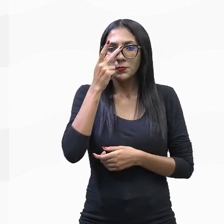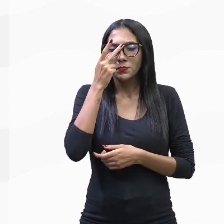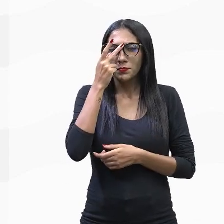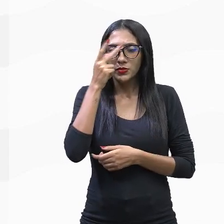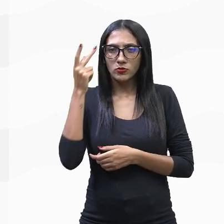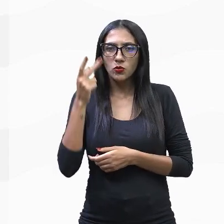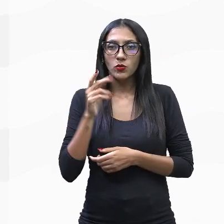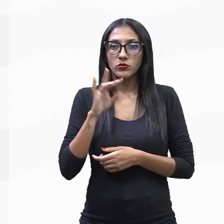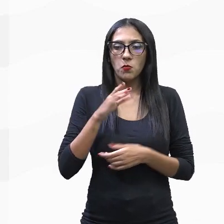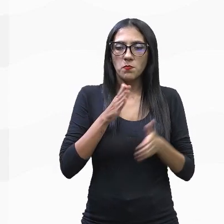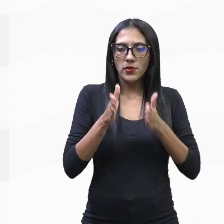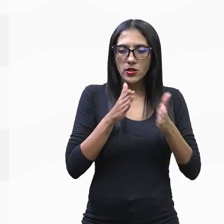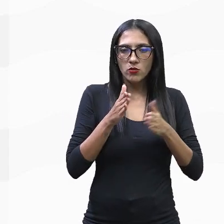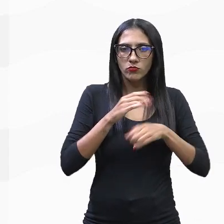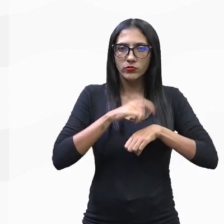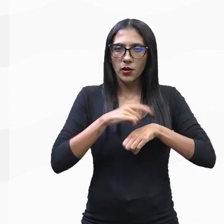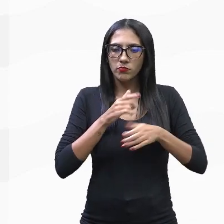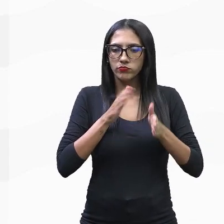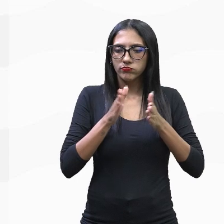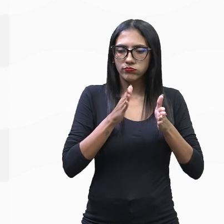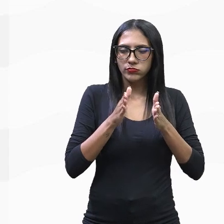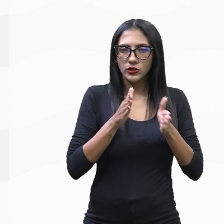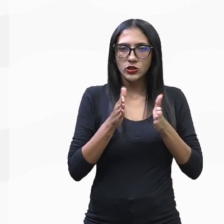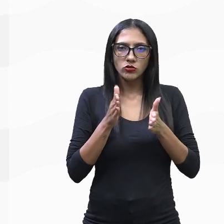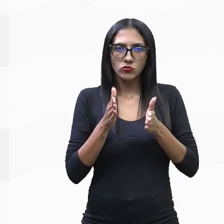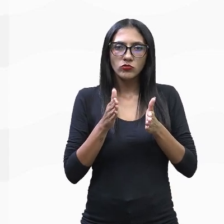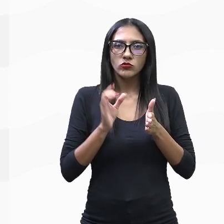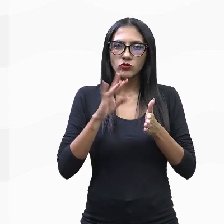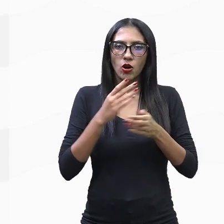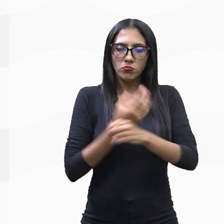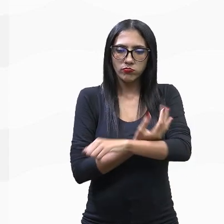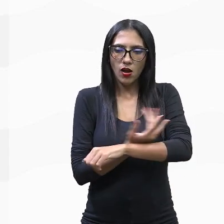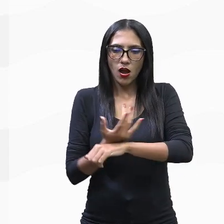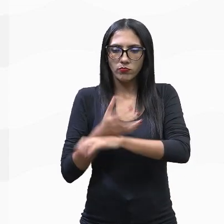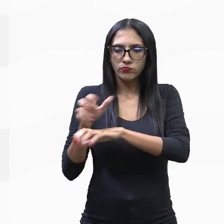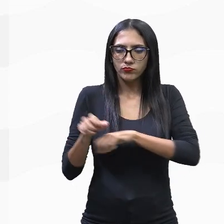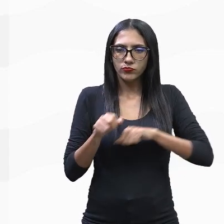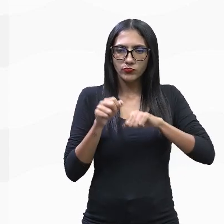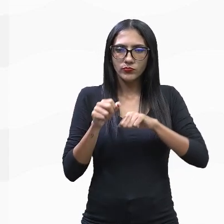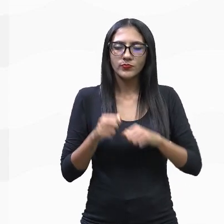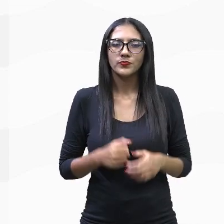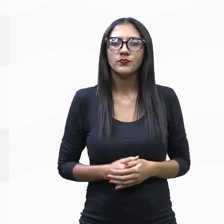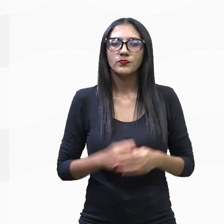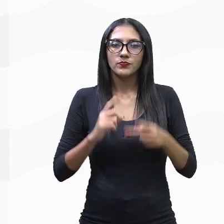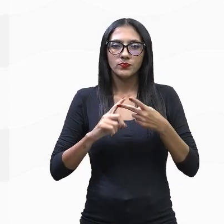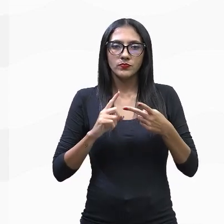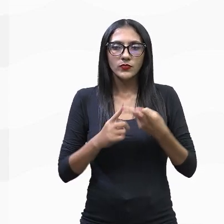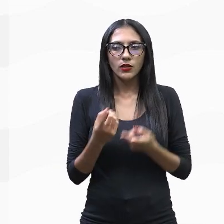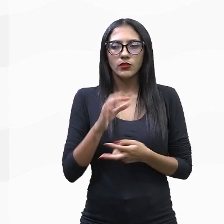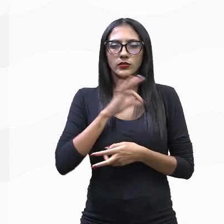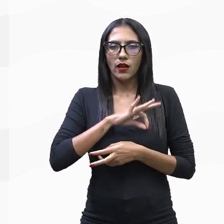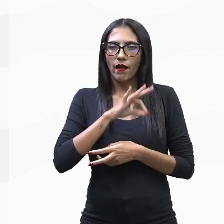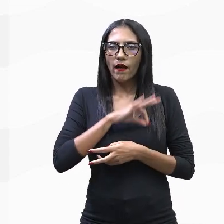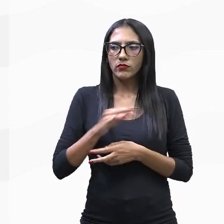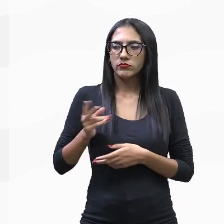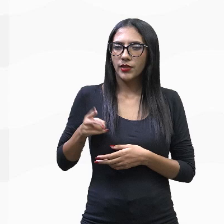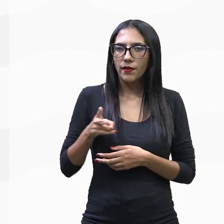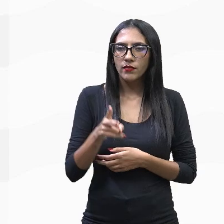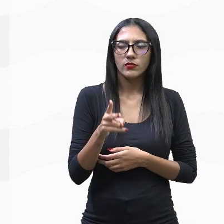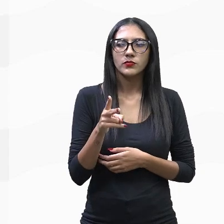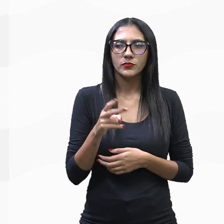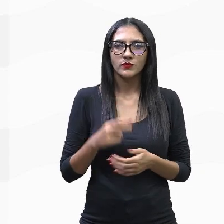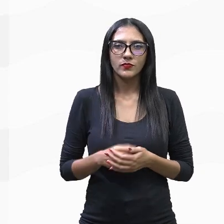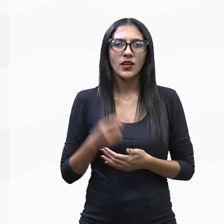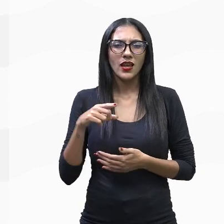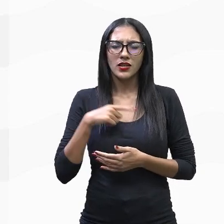assalariados temporários, que são aqueles que trabalham só no tempo da colheita. Tem os trabalhadores assalariados permanentes, que são